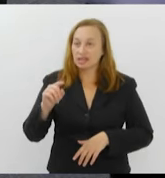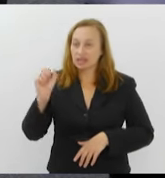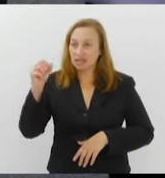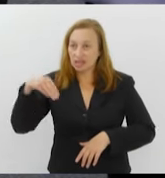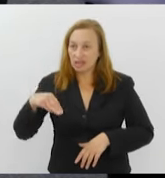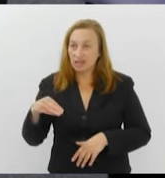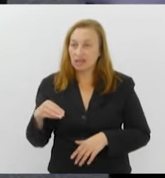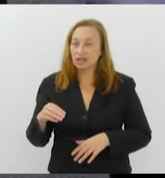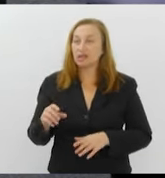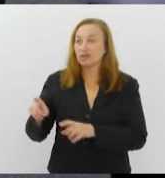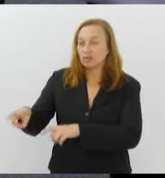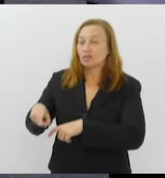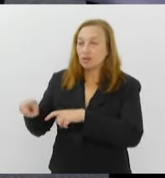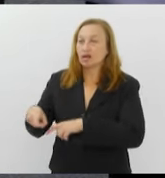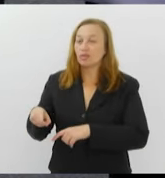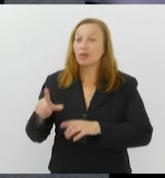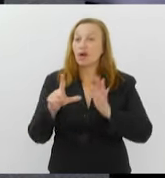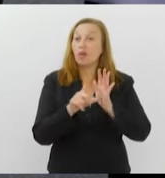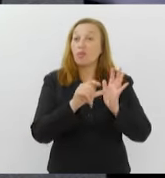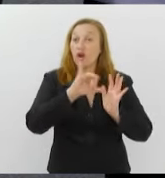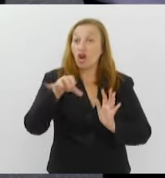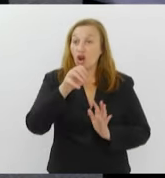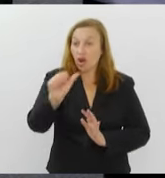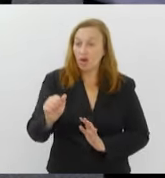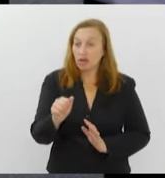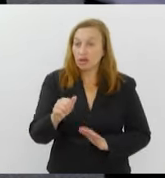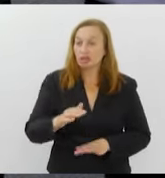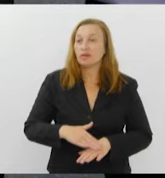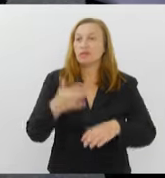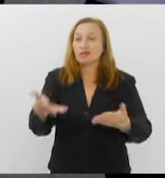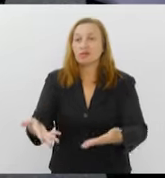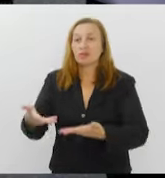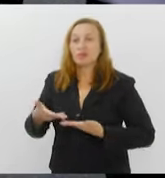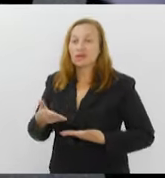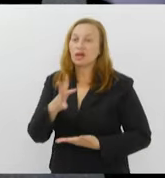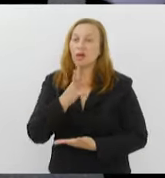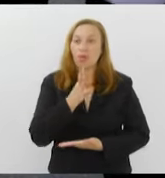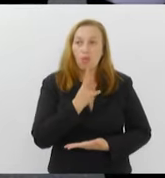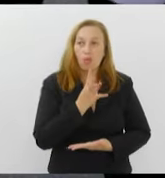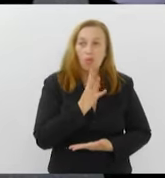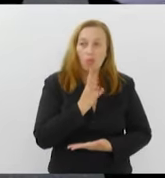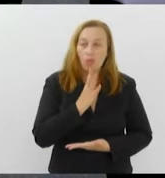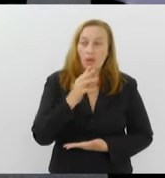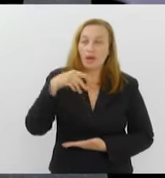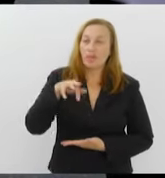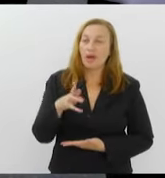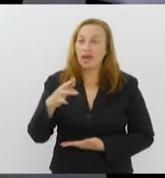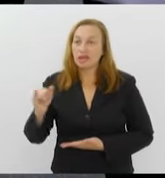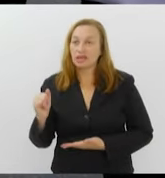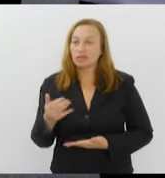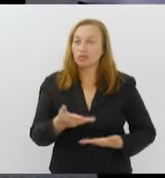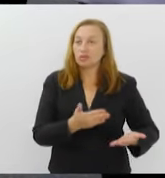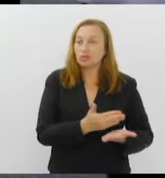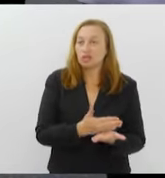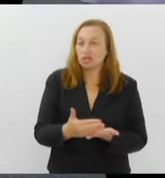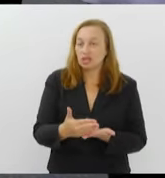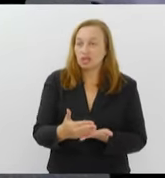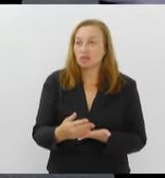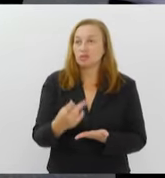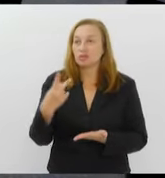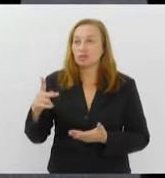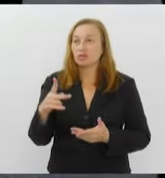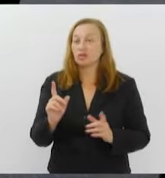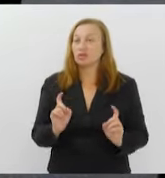todas as vossas excelências aqui estão mais do que convidados a conhecer. Marina trouxe no início da legislatura